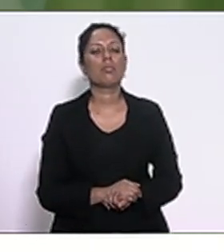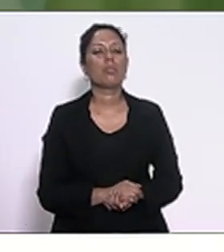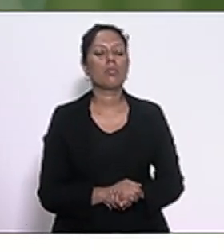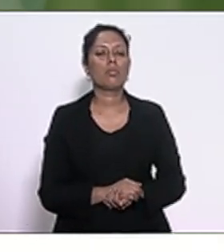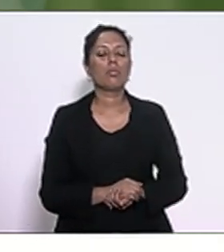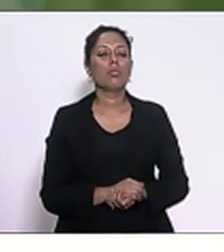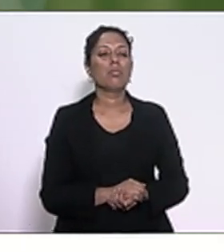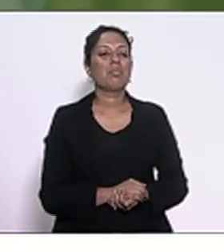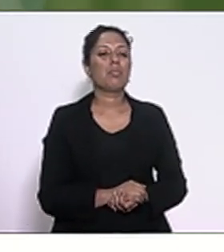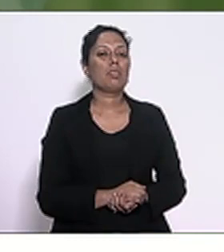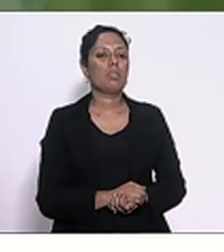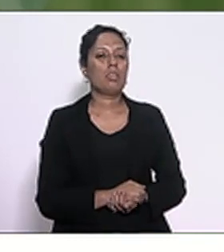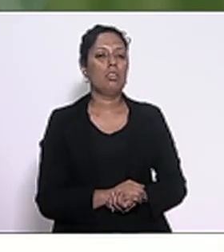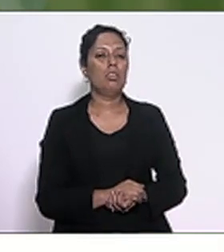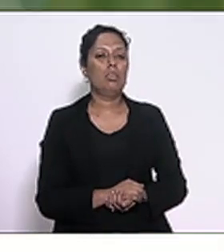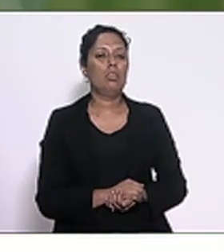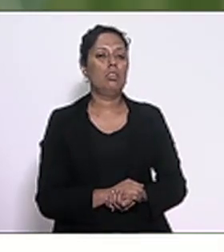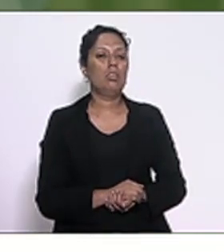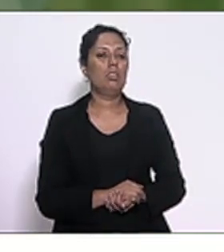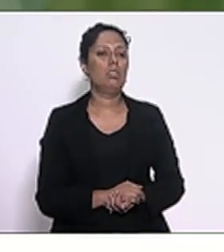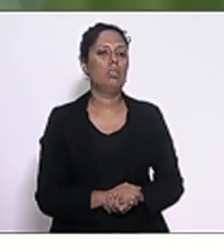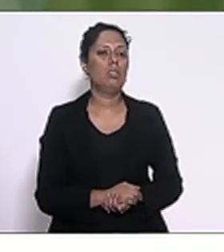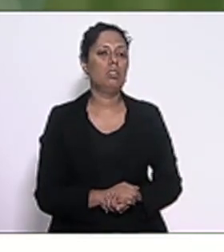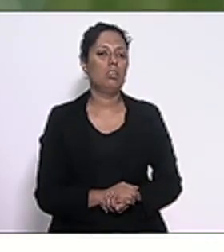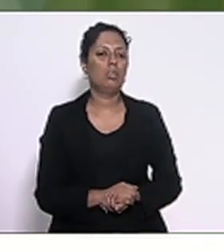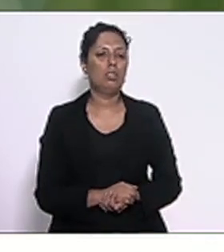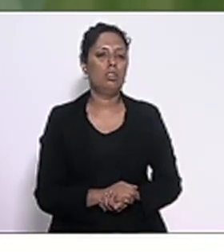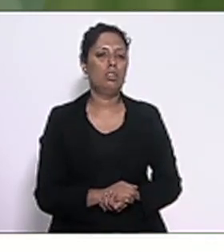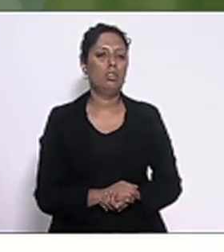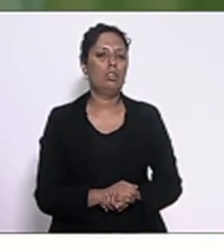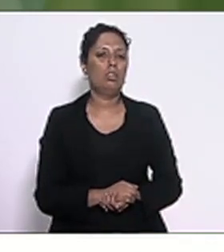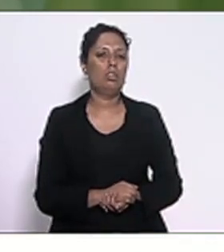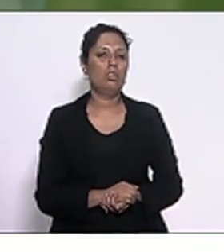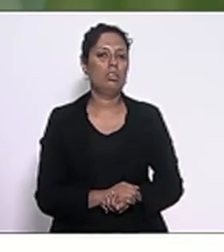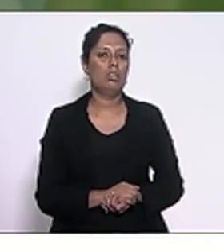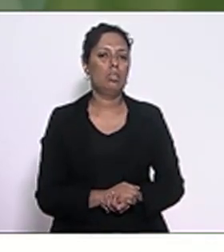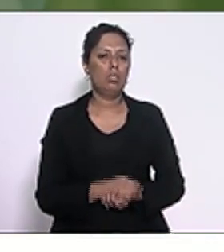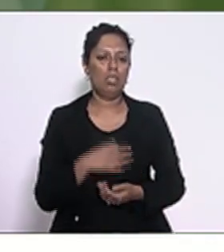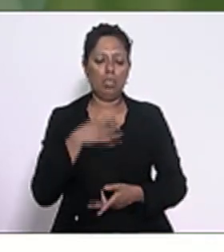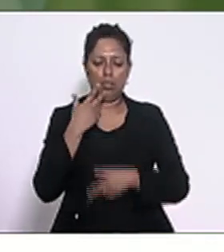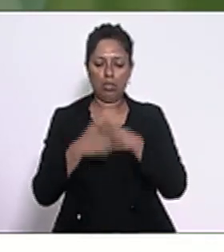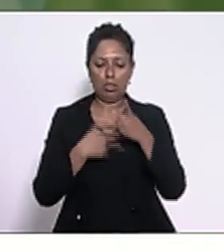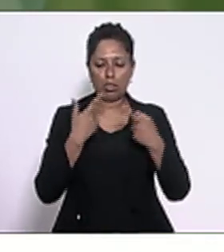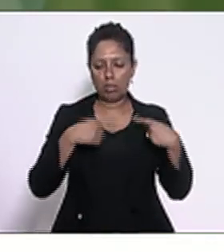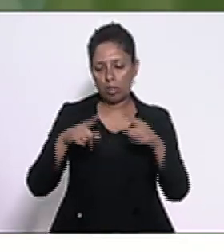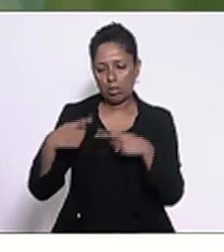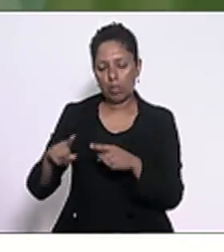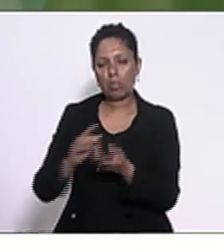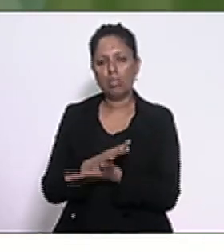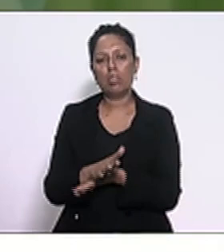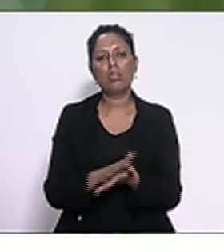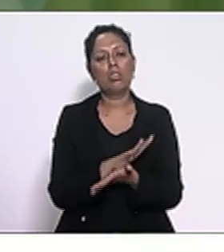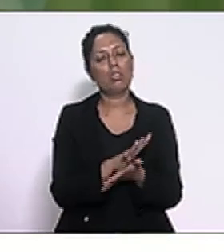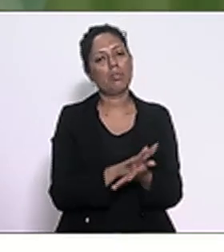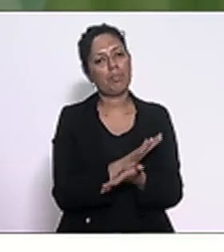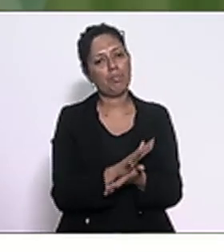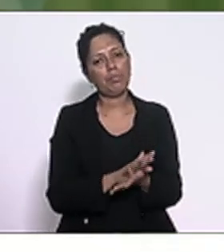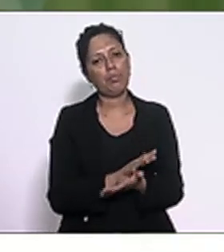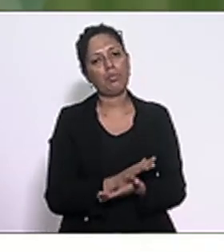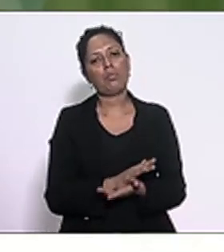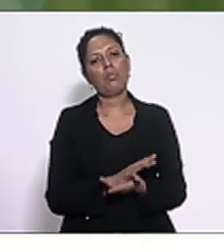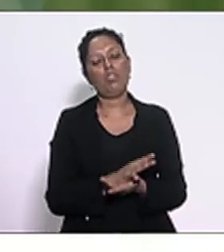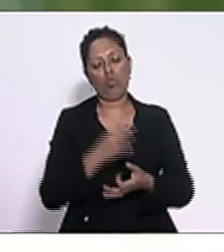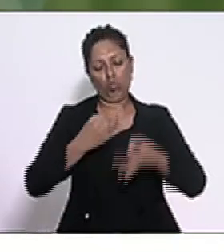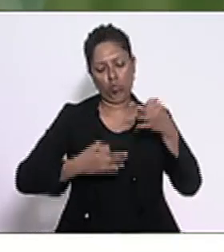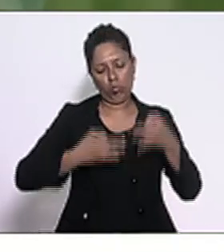entramos, né? Coisas feitas, não estou fazendo nenhum juízo de valor, é fato, mas assim, nós temos o